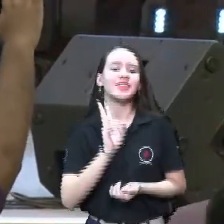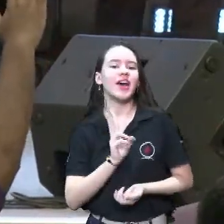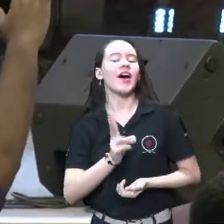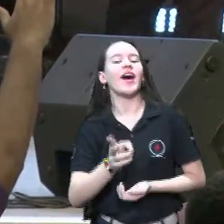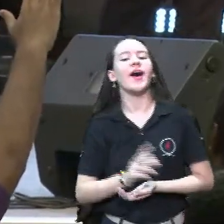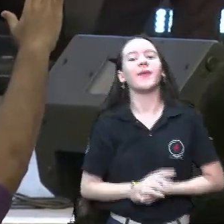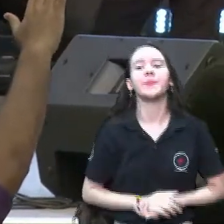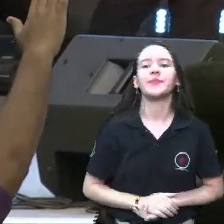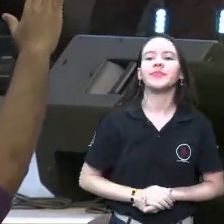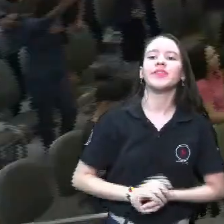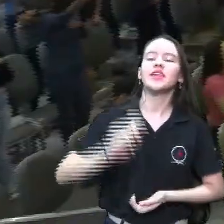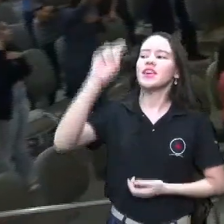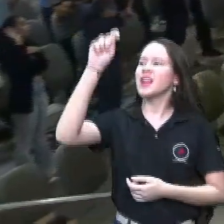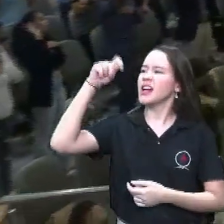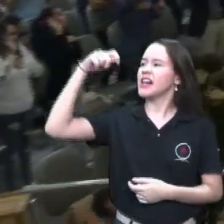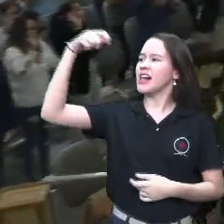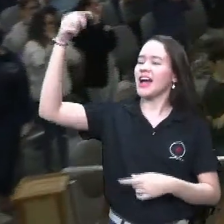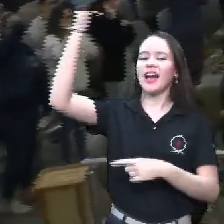invencível.